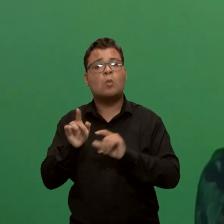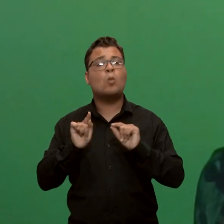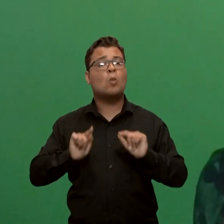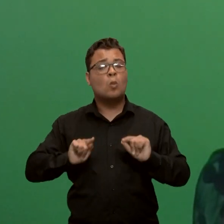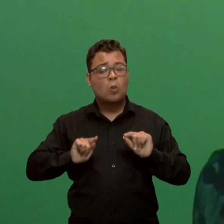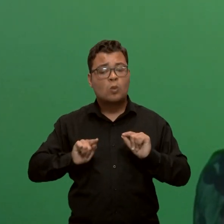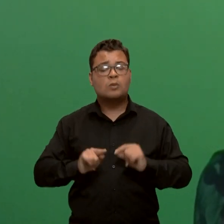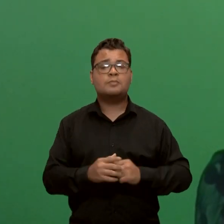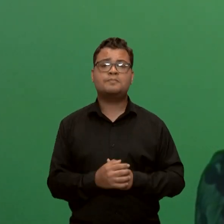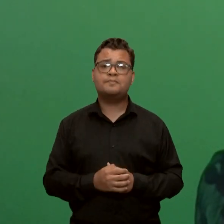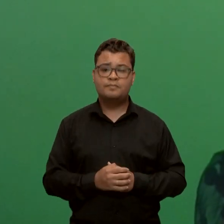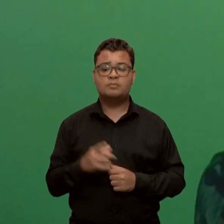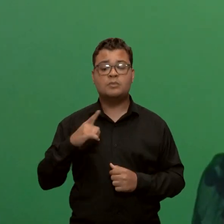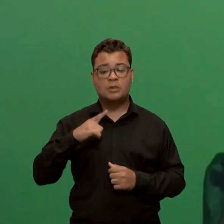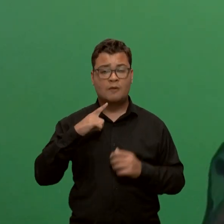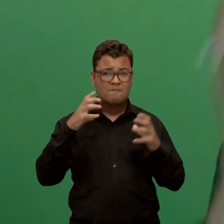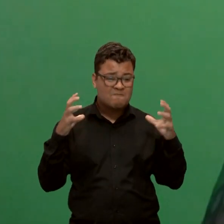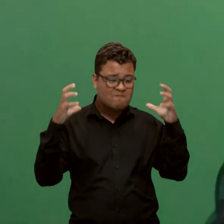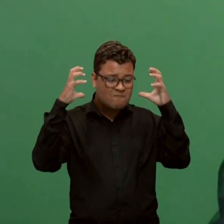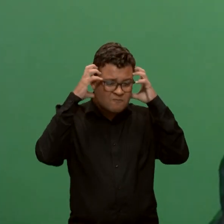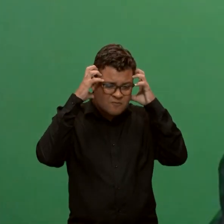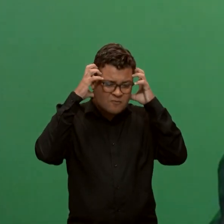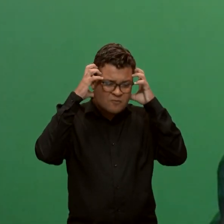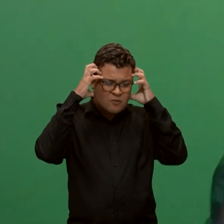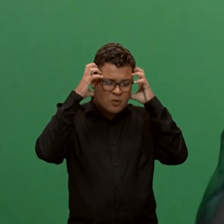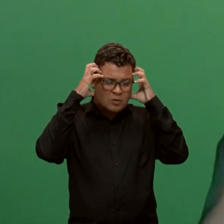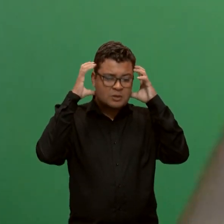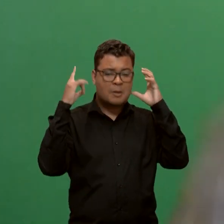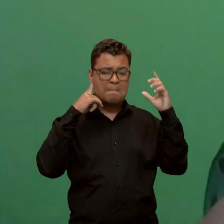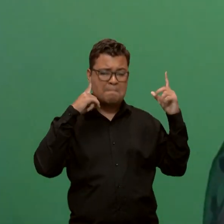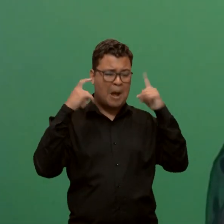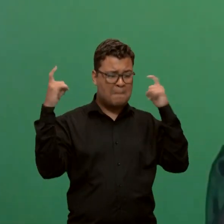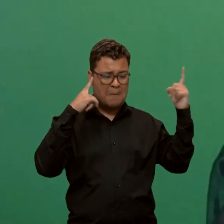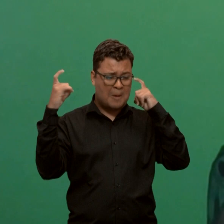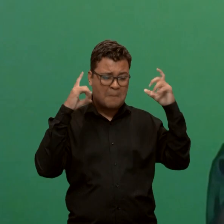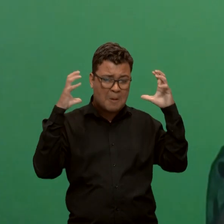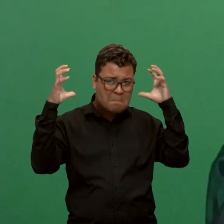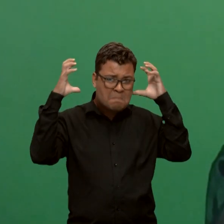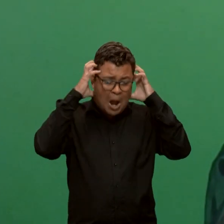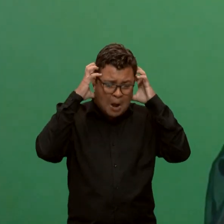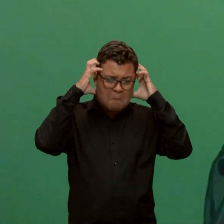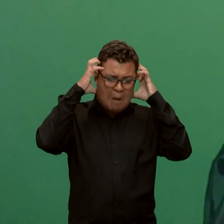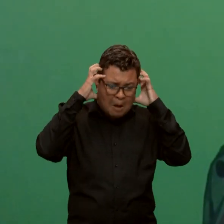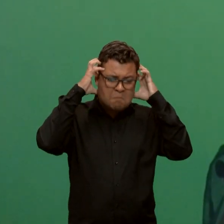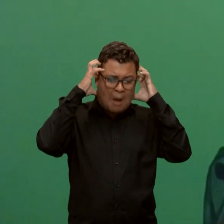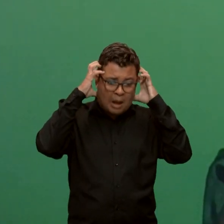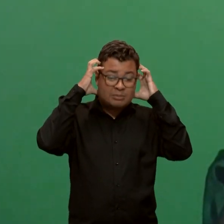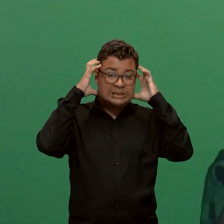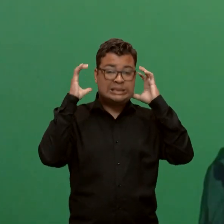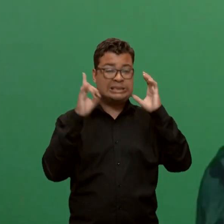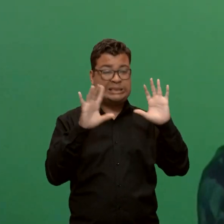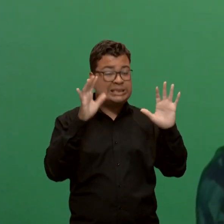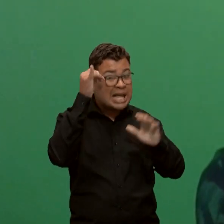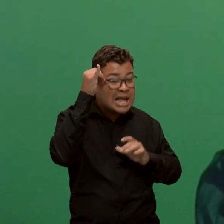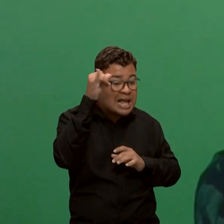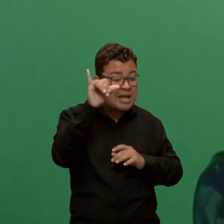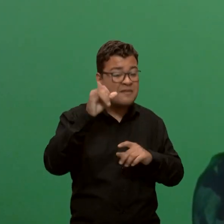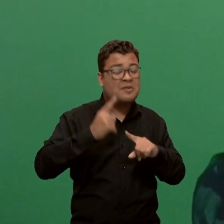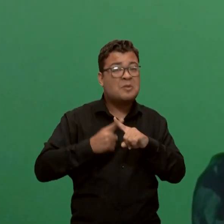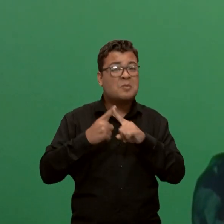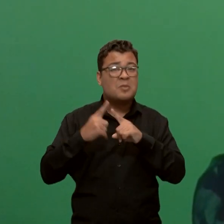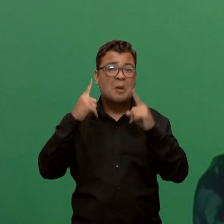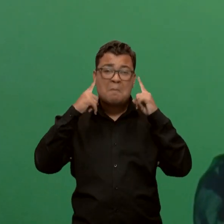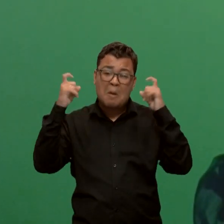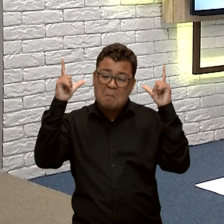desses, principalmente dos fones que tapam, né, o ouvido, fazendo com que uma aceleração do processo de perda,